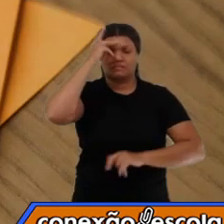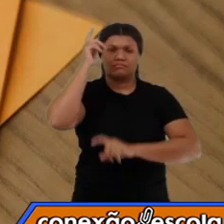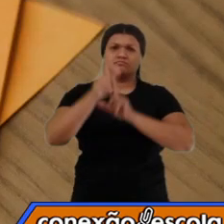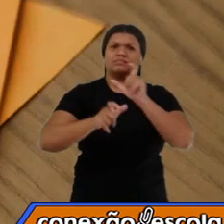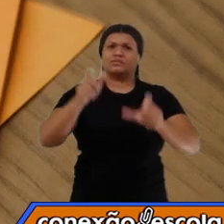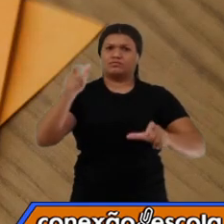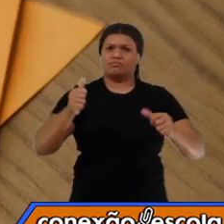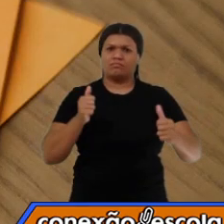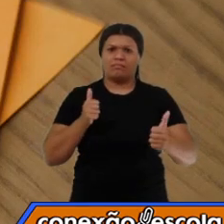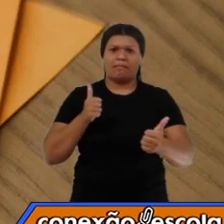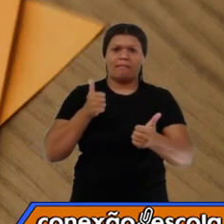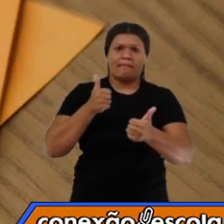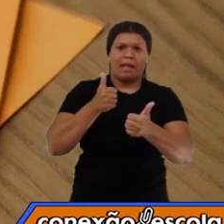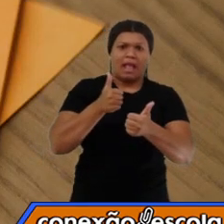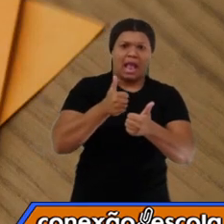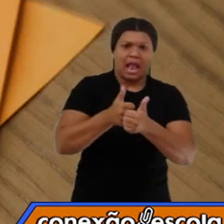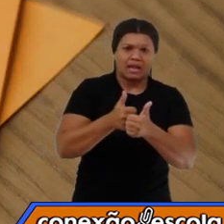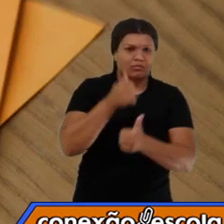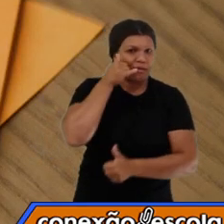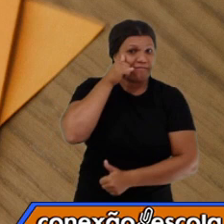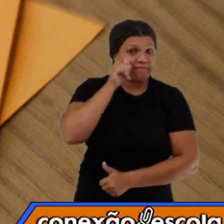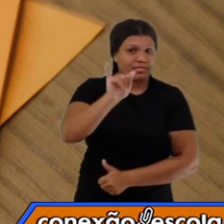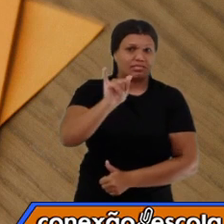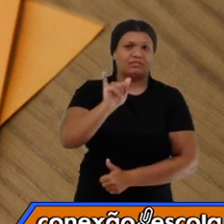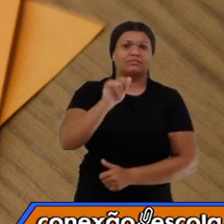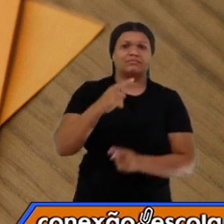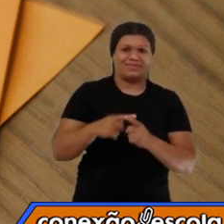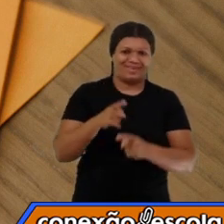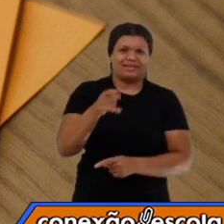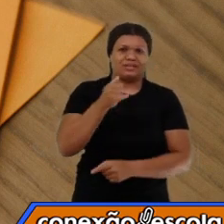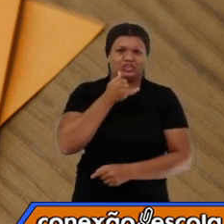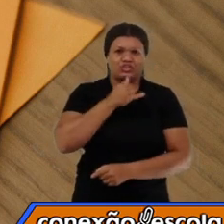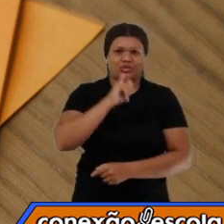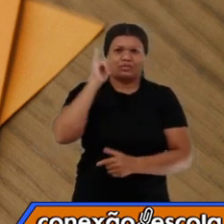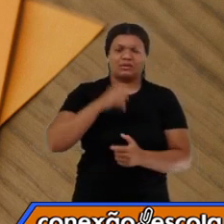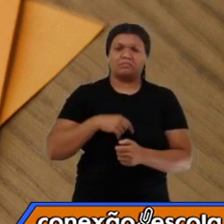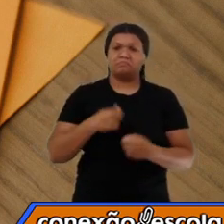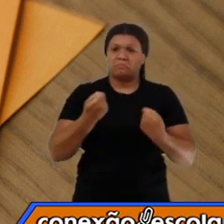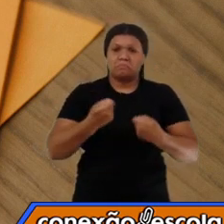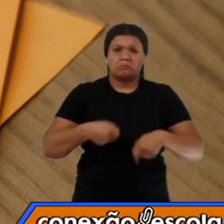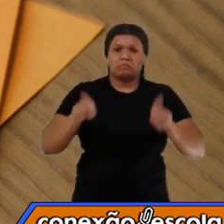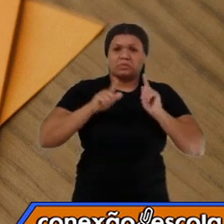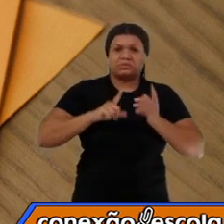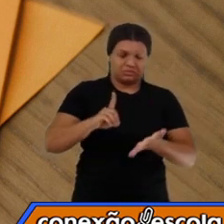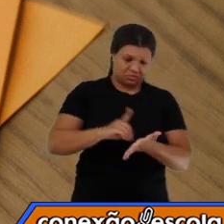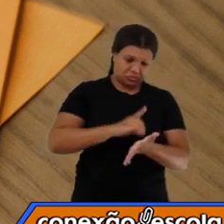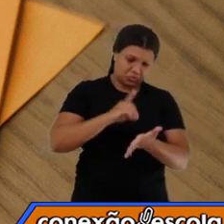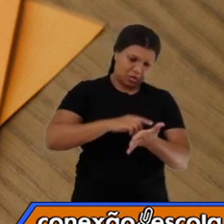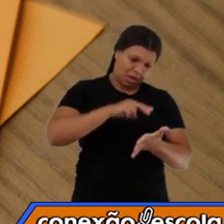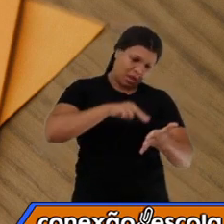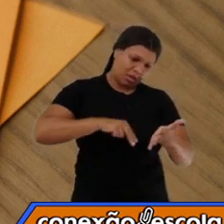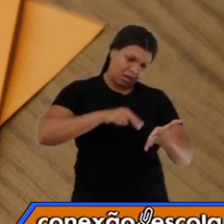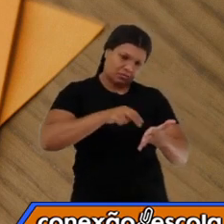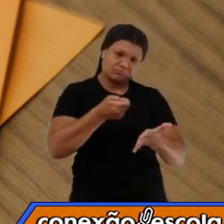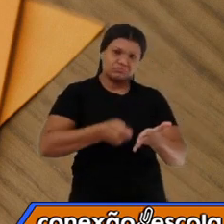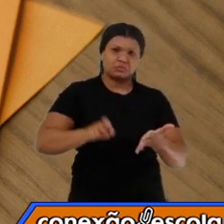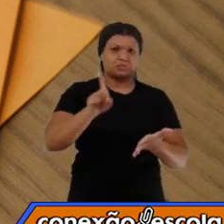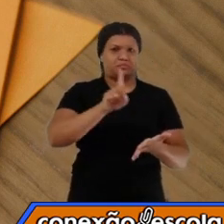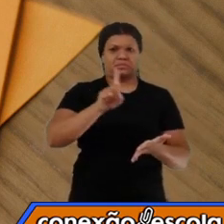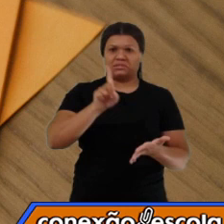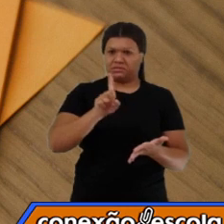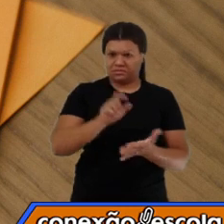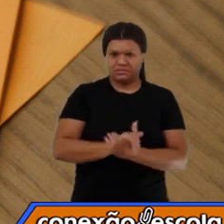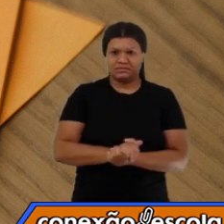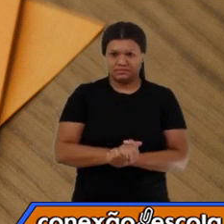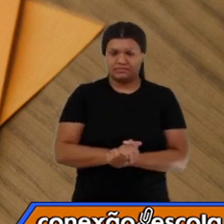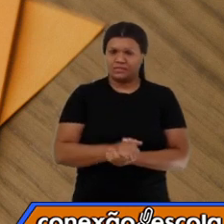pessoa não se aproximar de uma área de alta voltagem. Eu precisei pegar o dicionário? Não. Pelos elementos